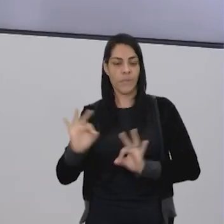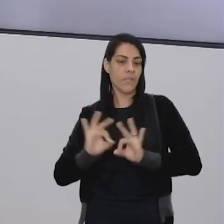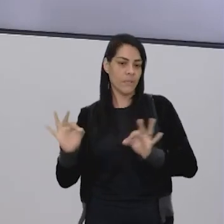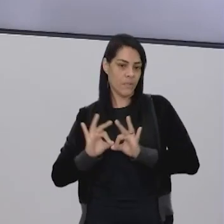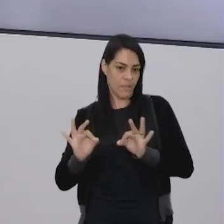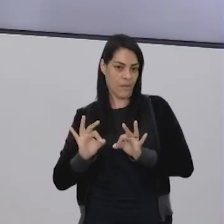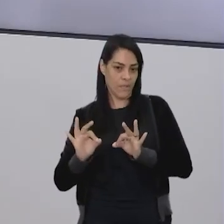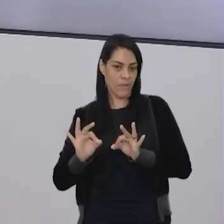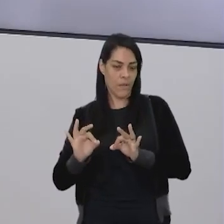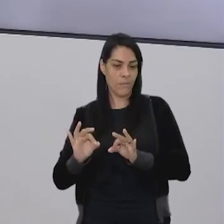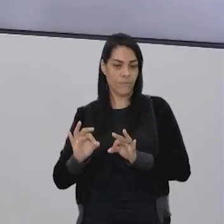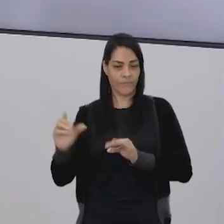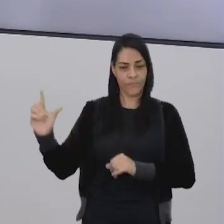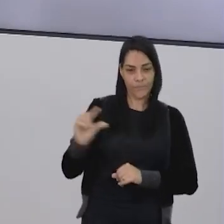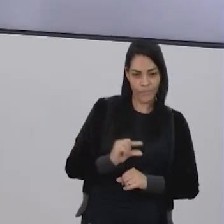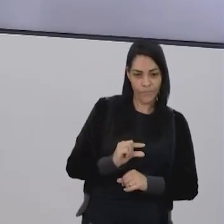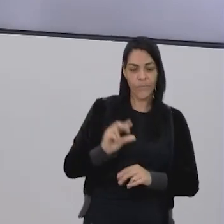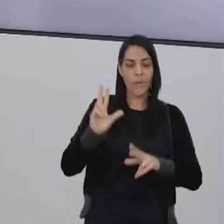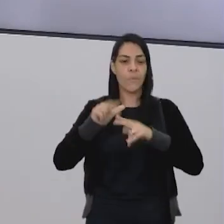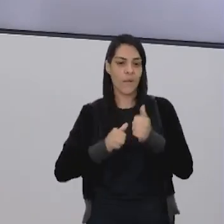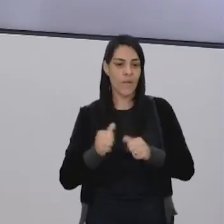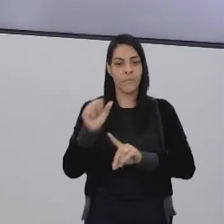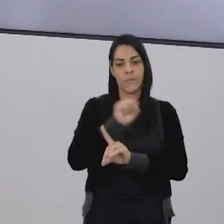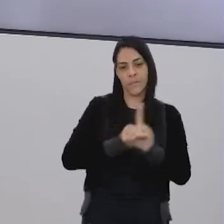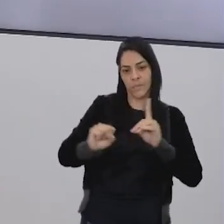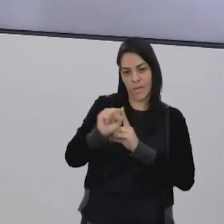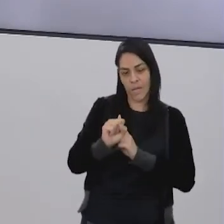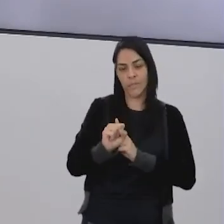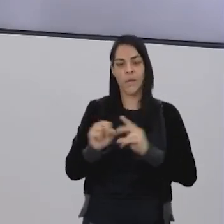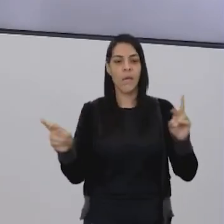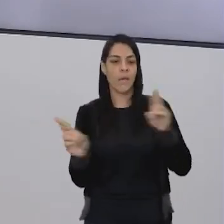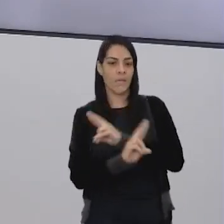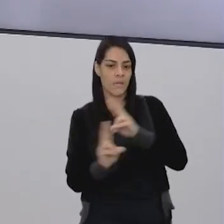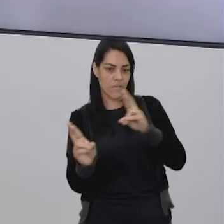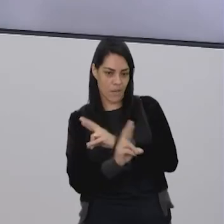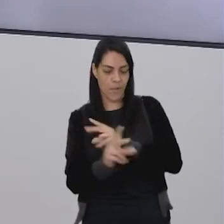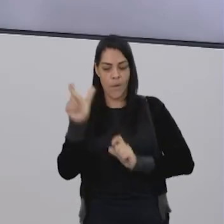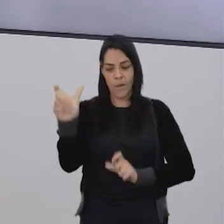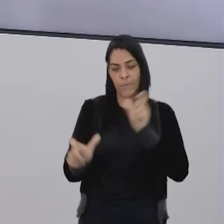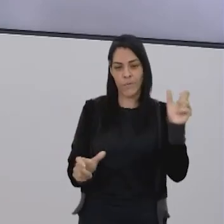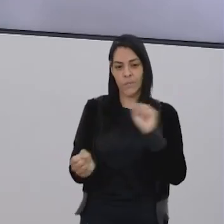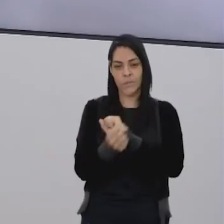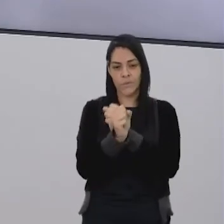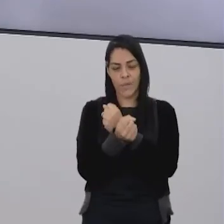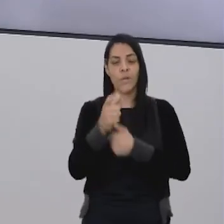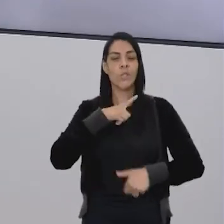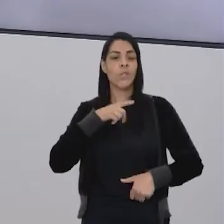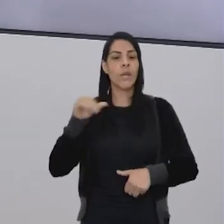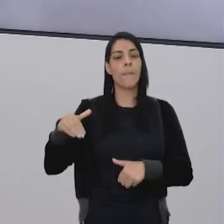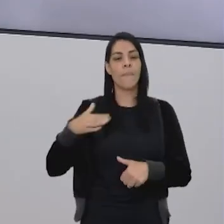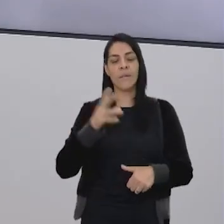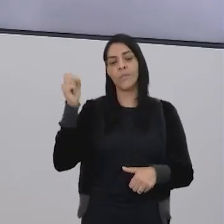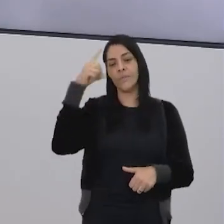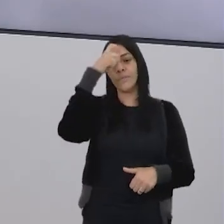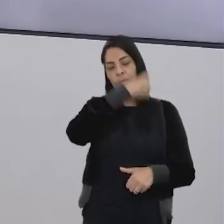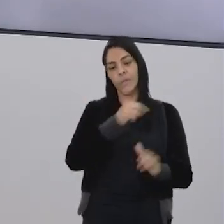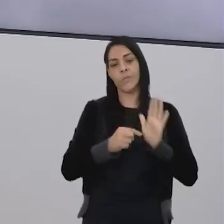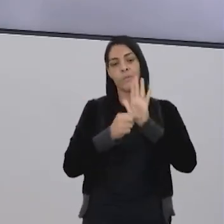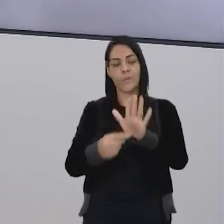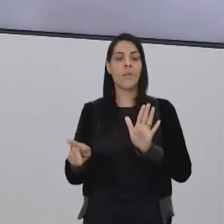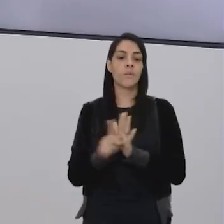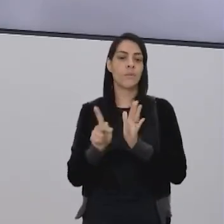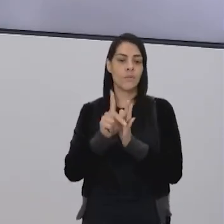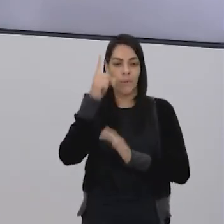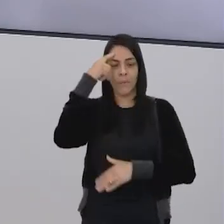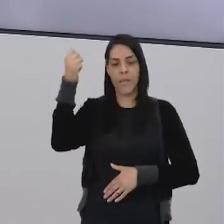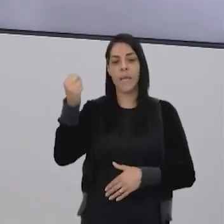ficava restrita ao seu círculo social. Pessoas escravizadas teriam mais dificuldade de propagar as suas ideias, as